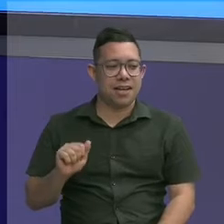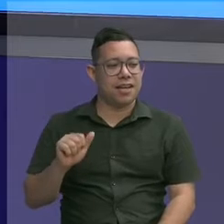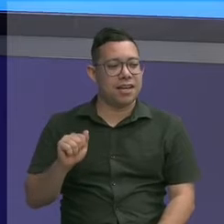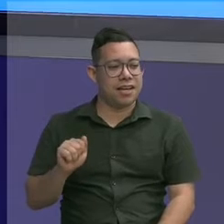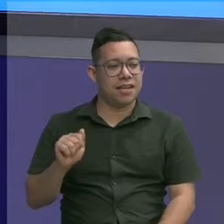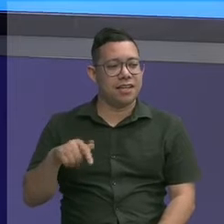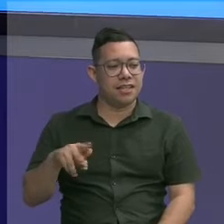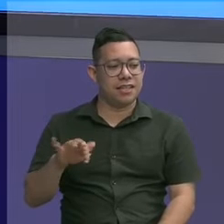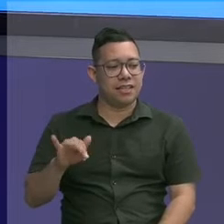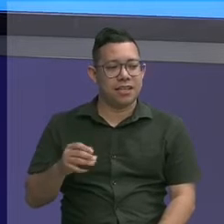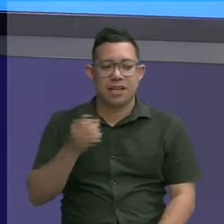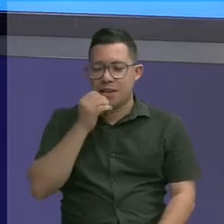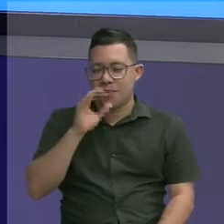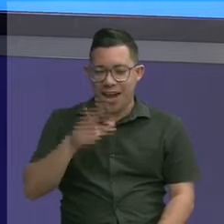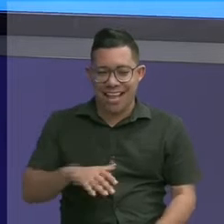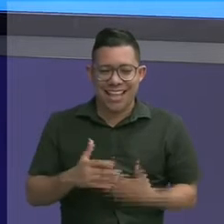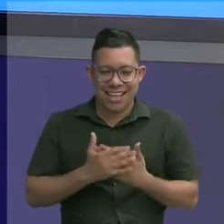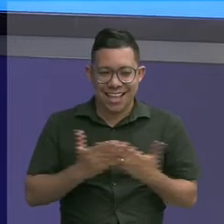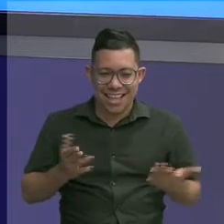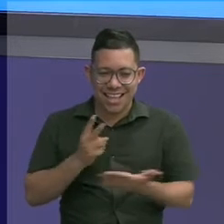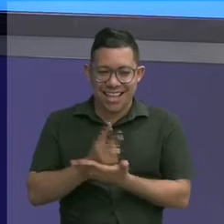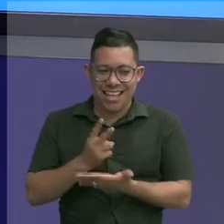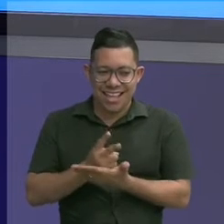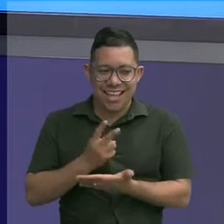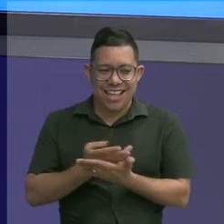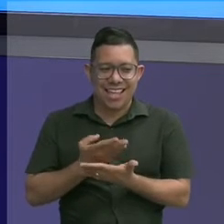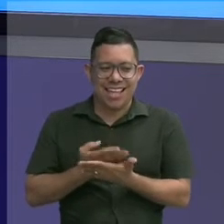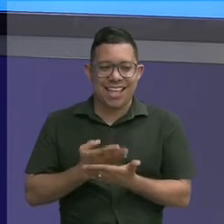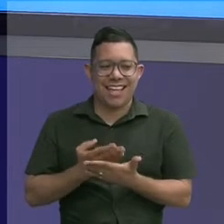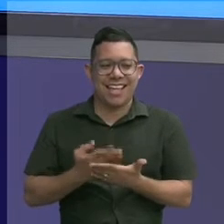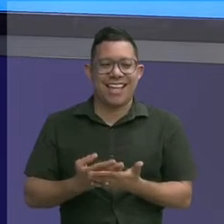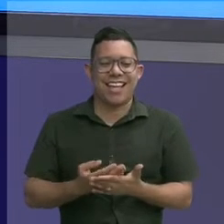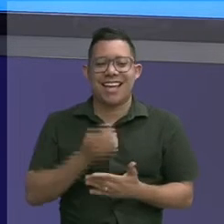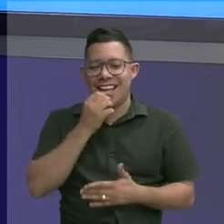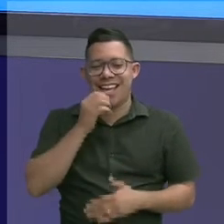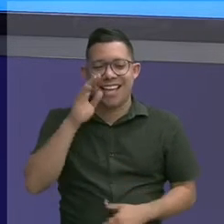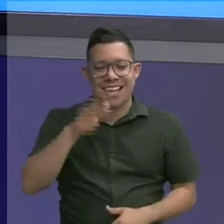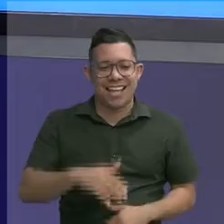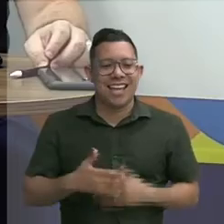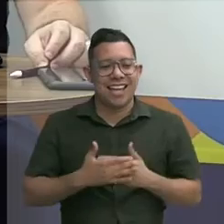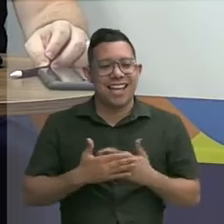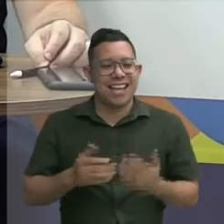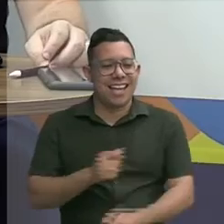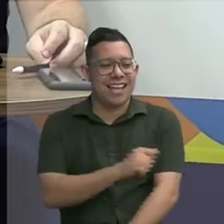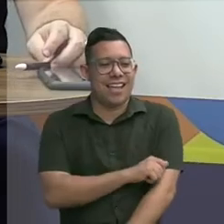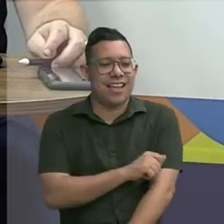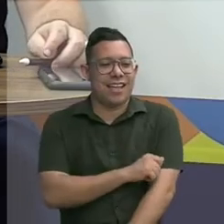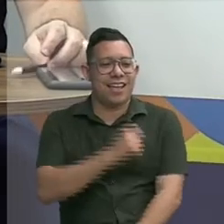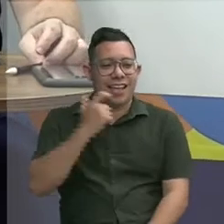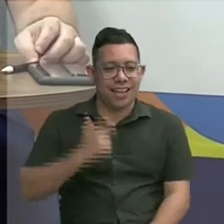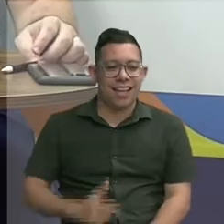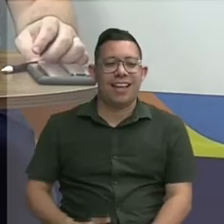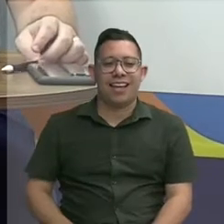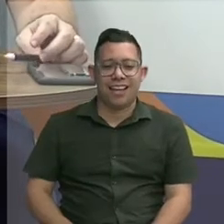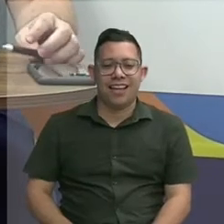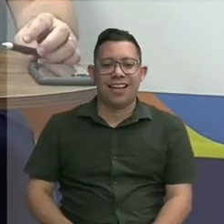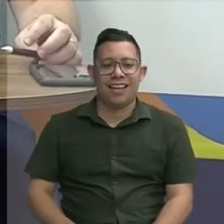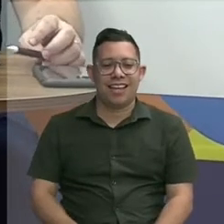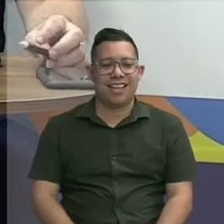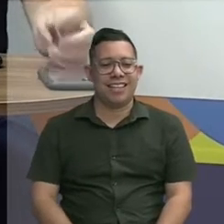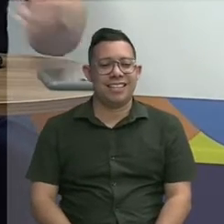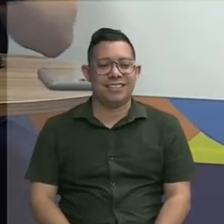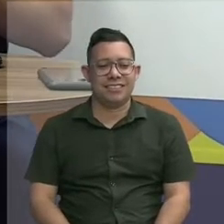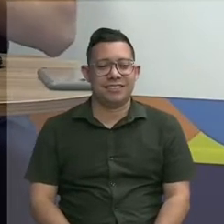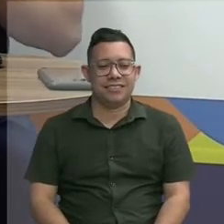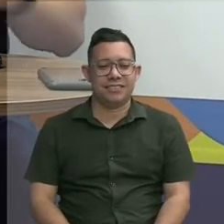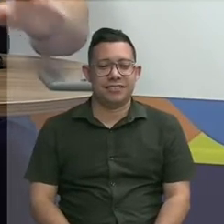Bruna olha que bom que você tá aí com a gente continua participando Tá bom boa tarde Bruna minha aluna Bruna Ai que legal